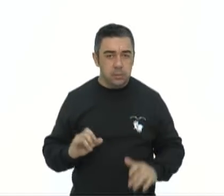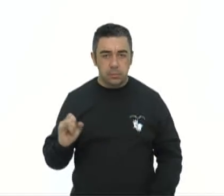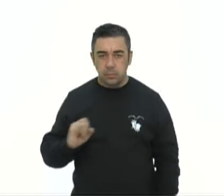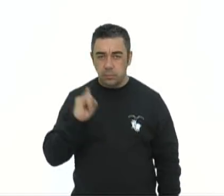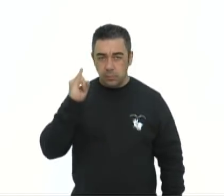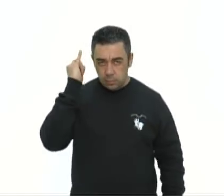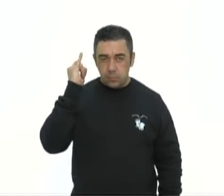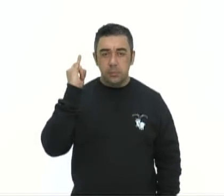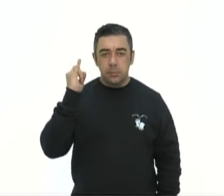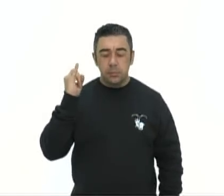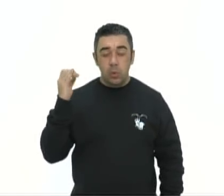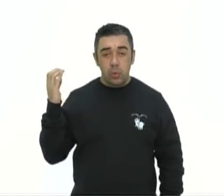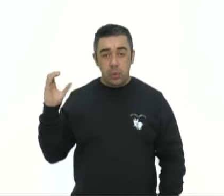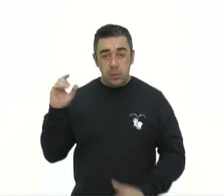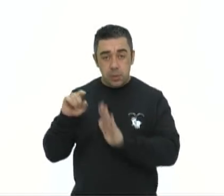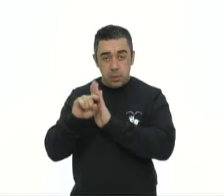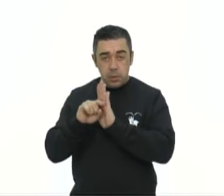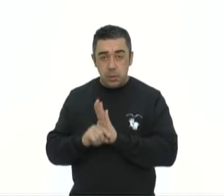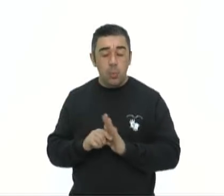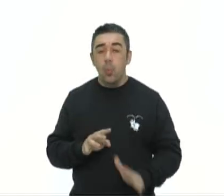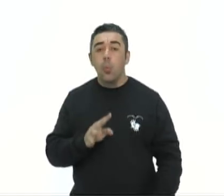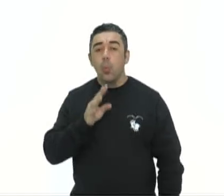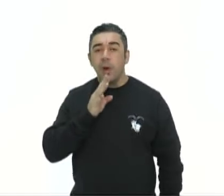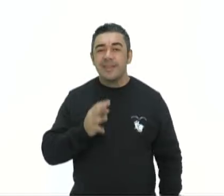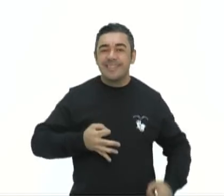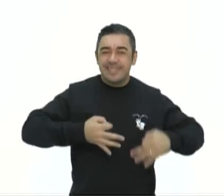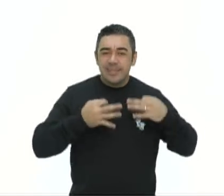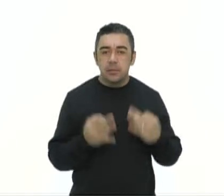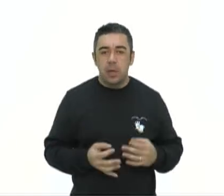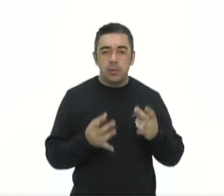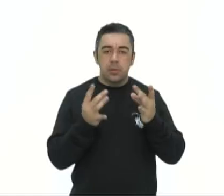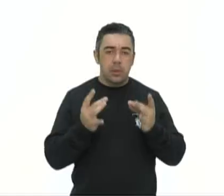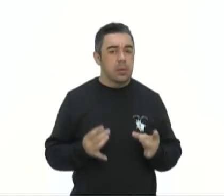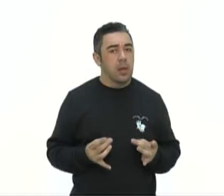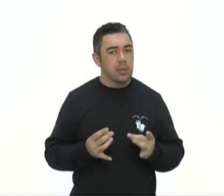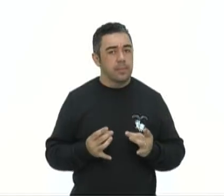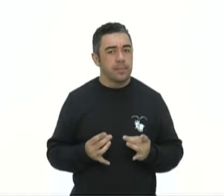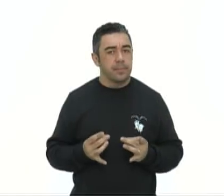importância, os cientistas ainda não conhecem direito cada detalhe do fenômeno.